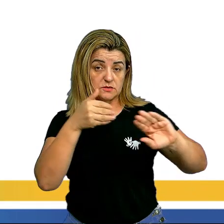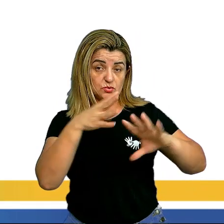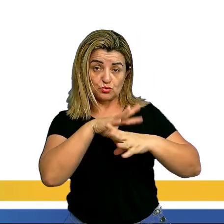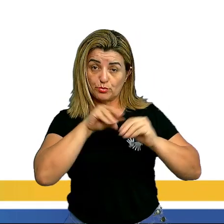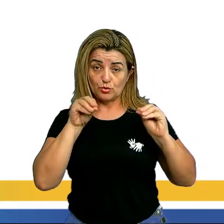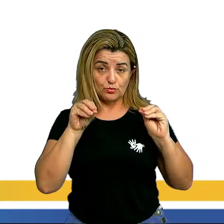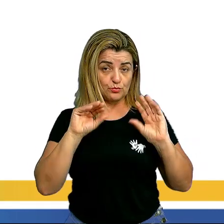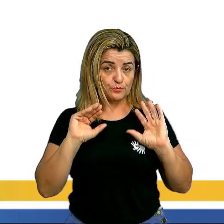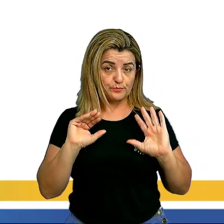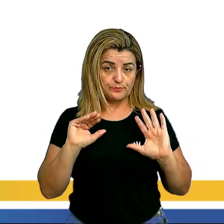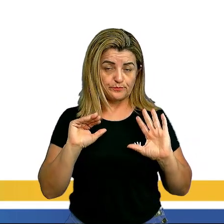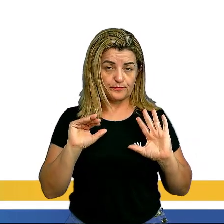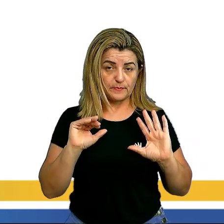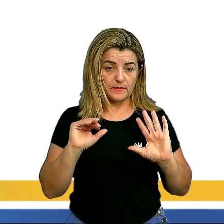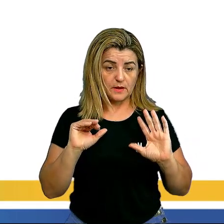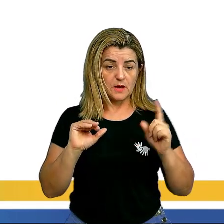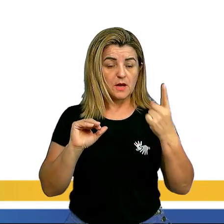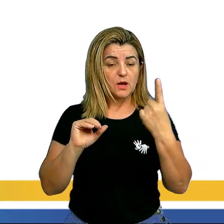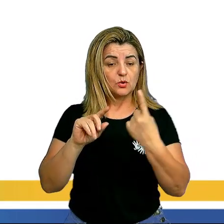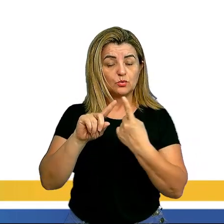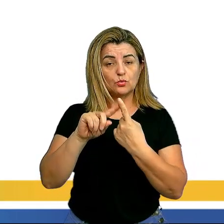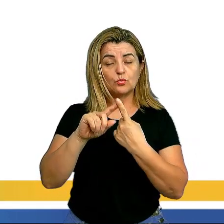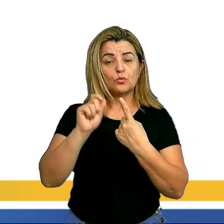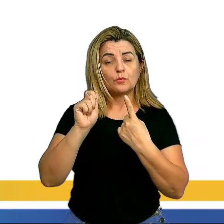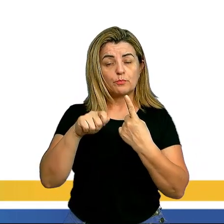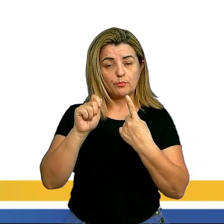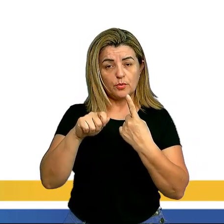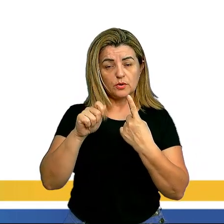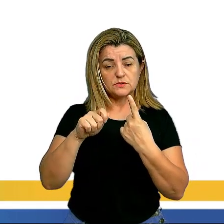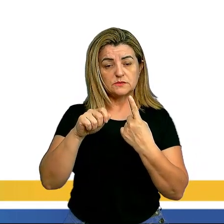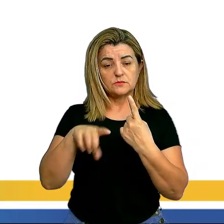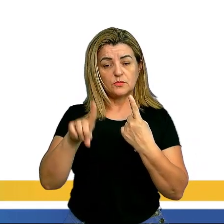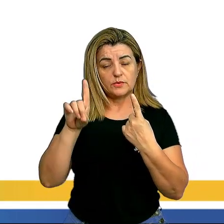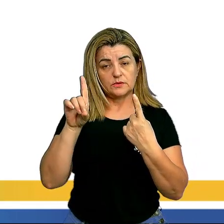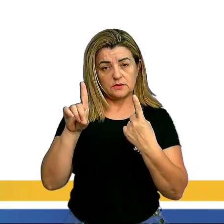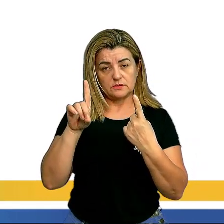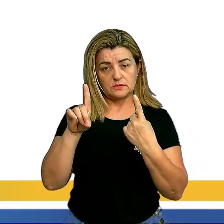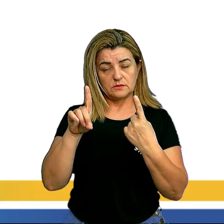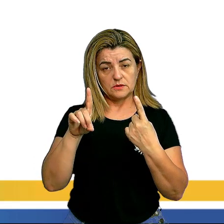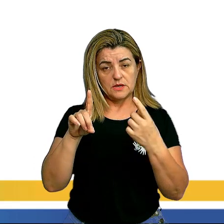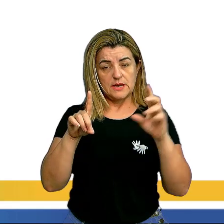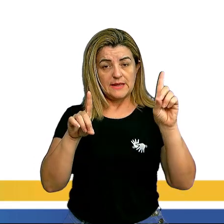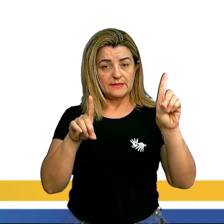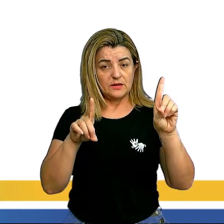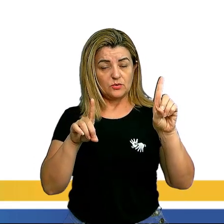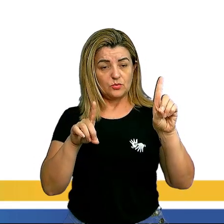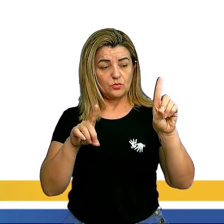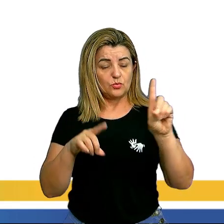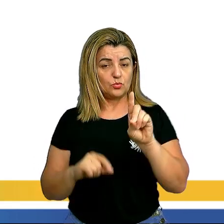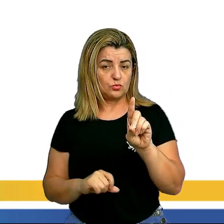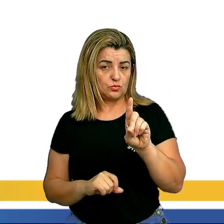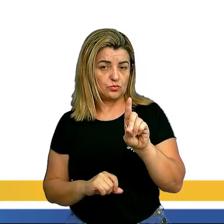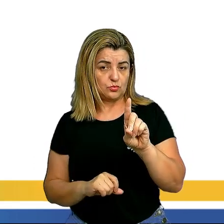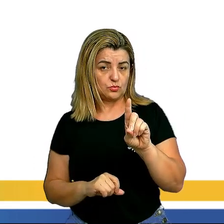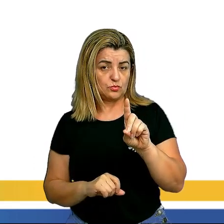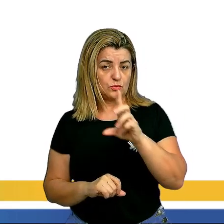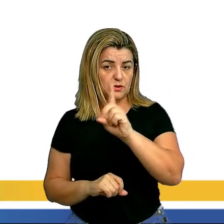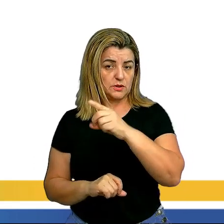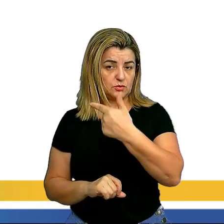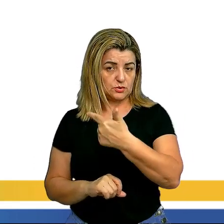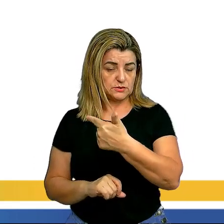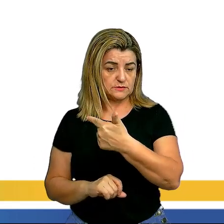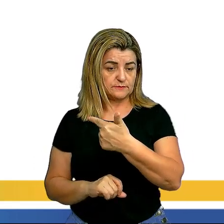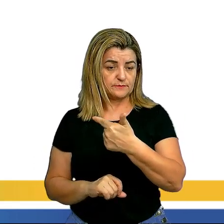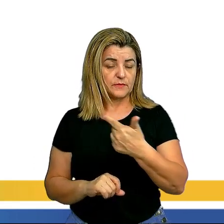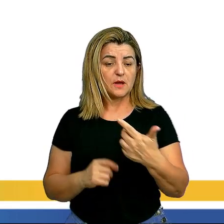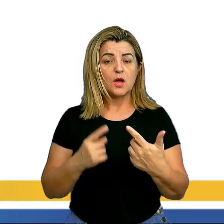desapareceu. No 1, pode levar no momento D as situações D1 e D2. Agora eu quero ver,